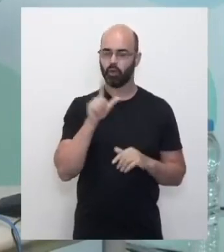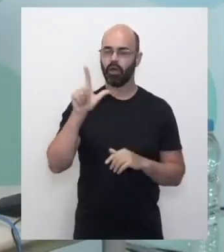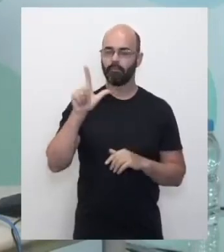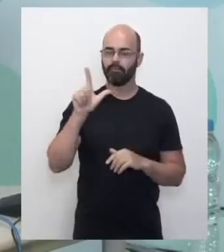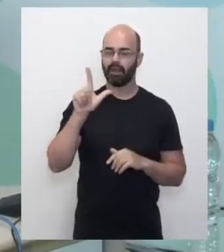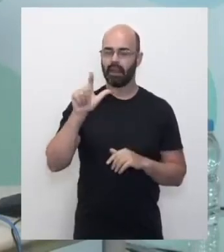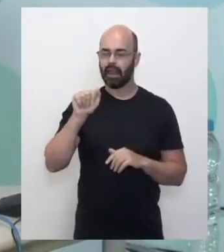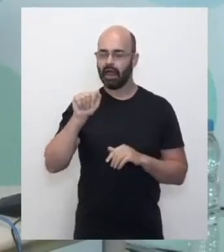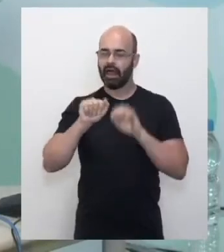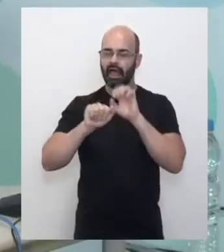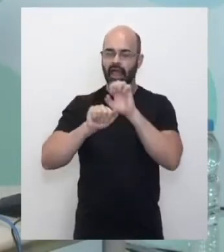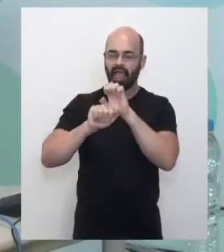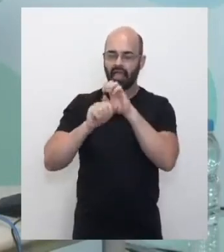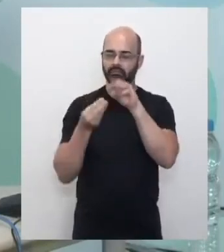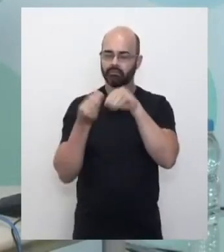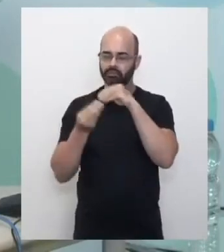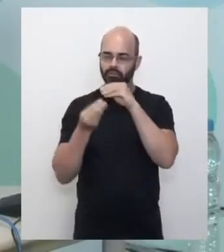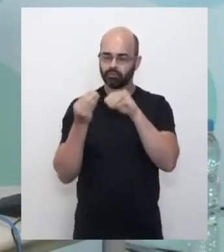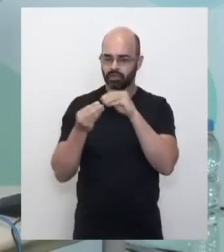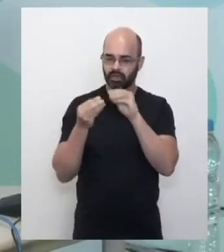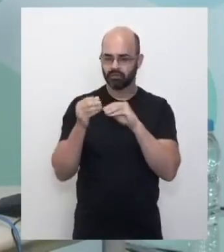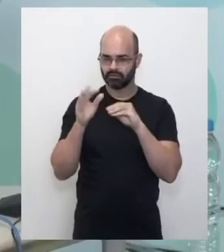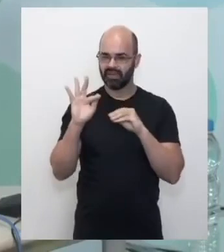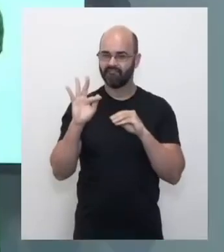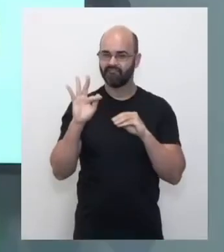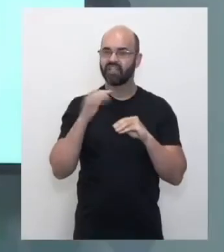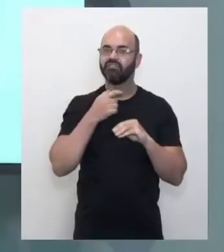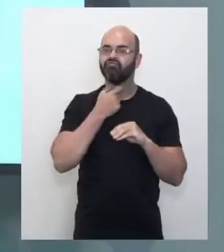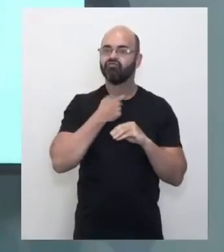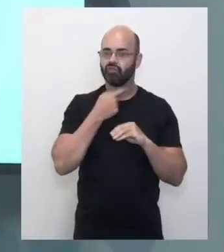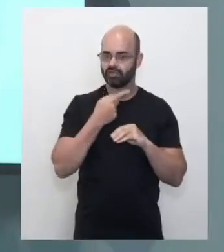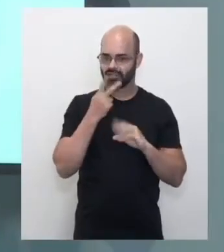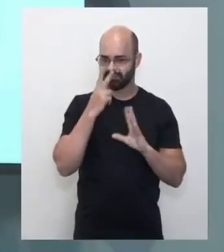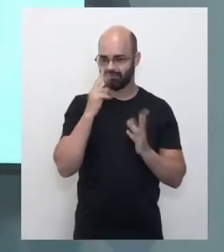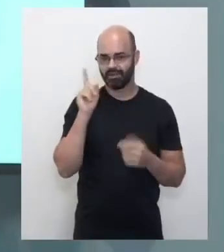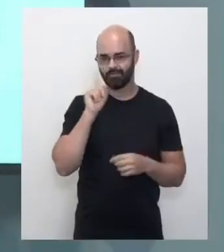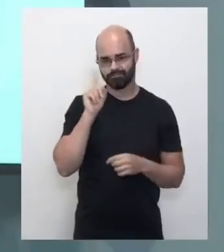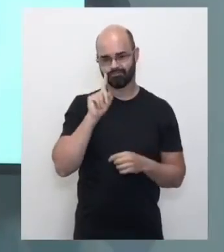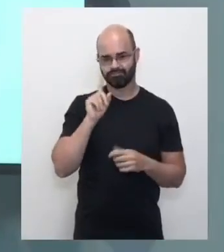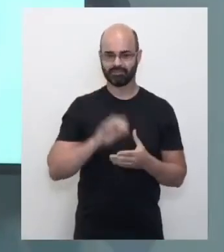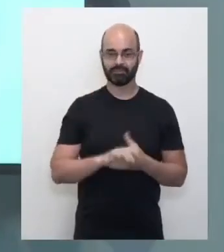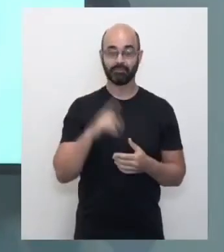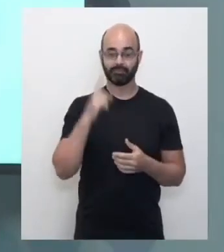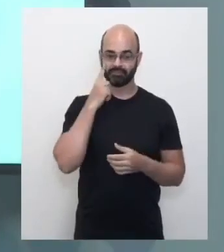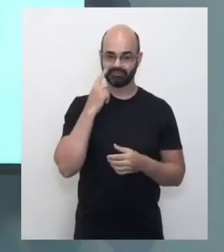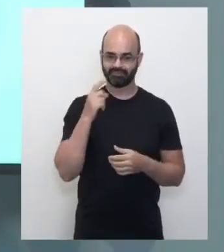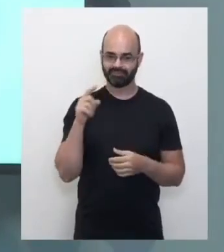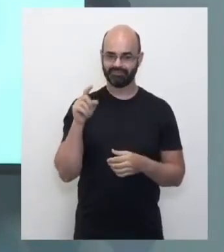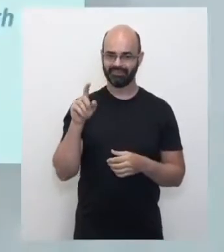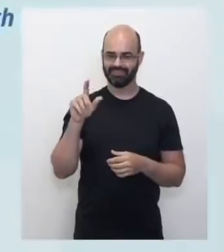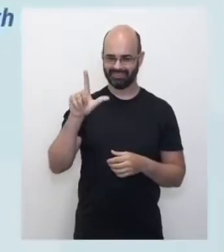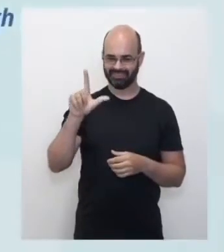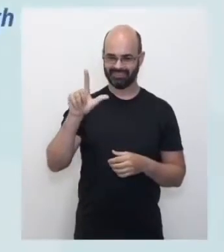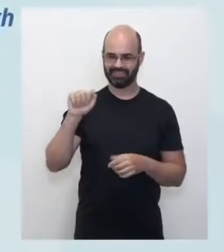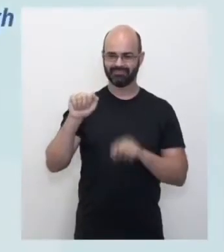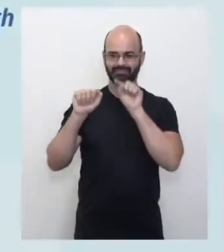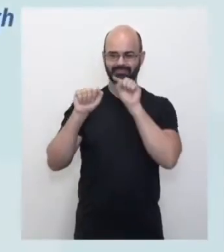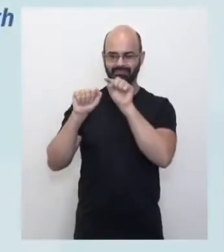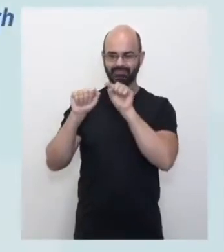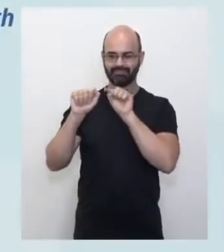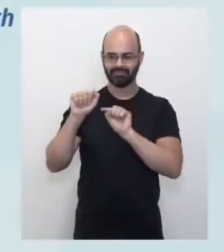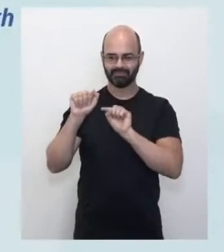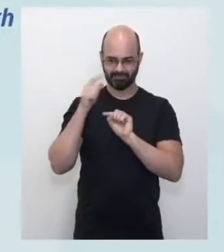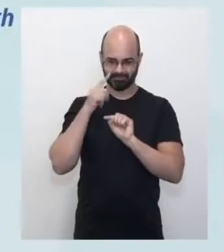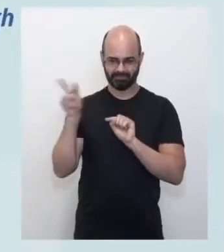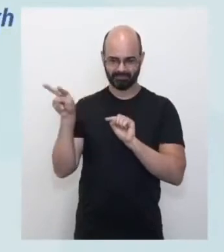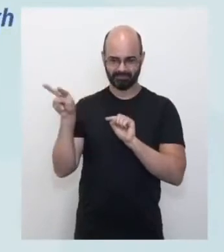laugh, e do American, laugh. Ok? Yeah. E esses dois pontinhos aqui, né? Que esse daí quer dizer que a gente prolonga o